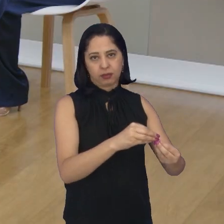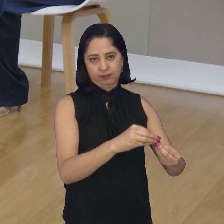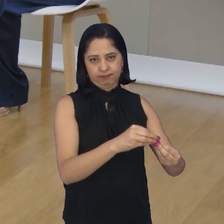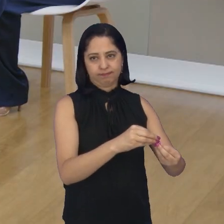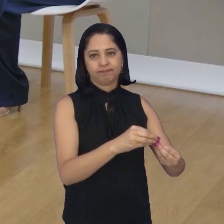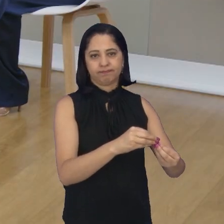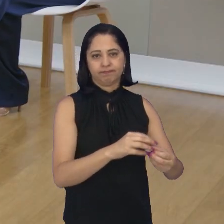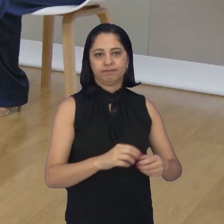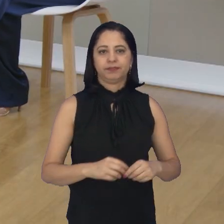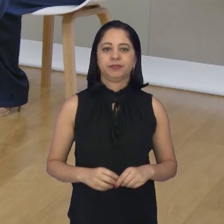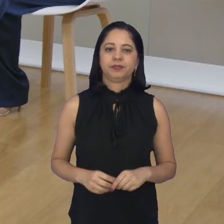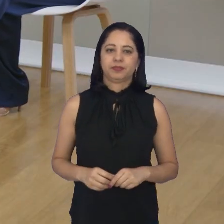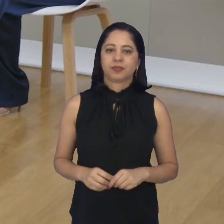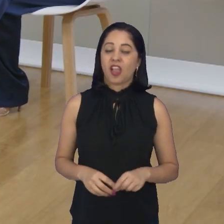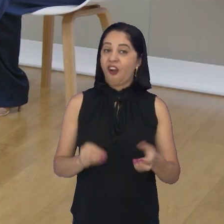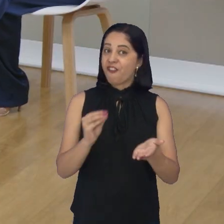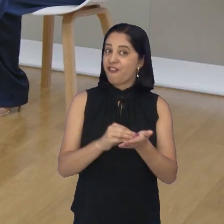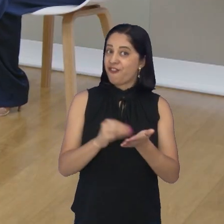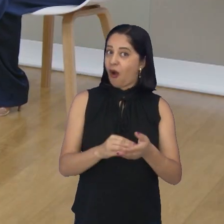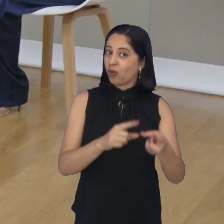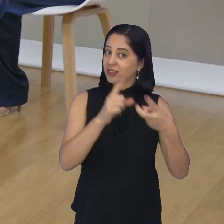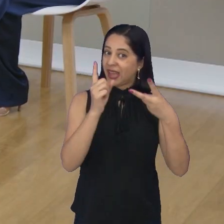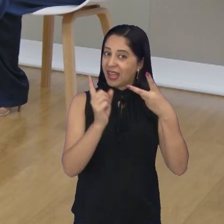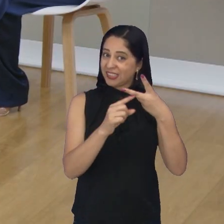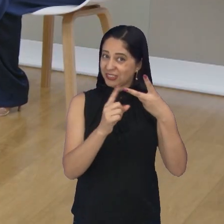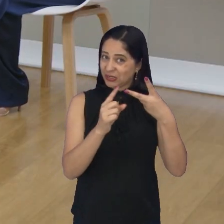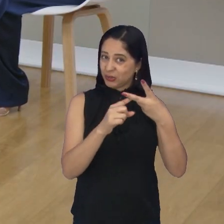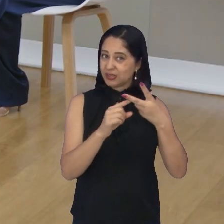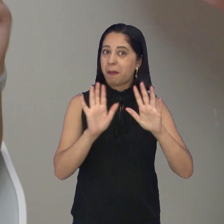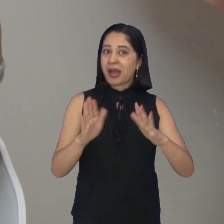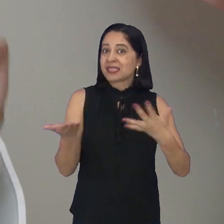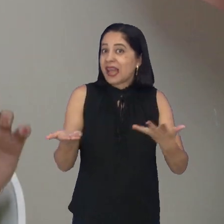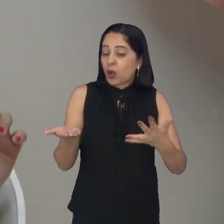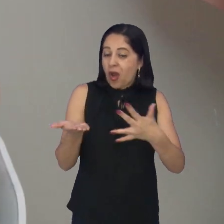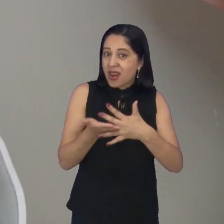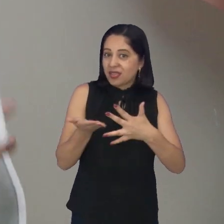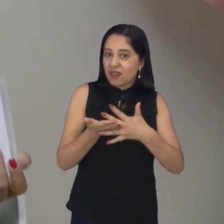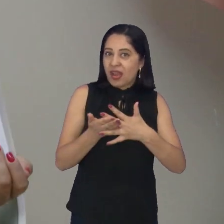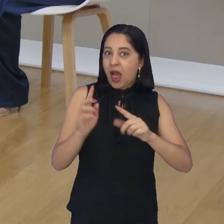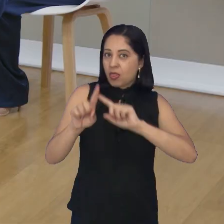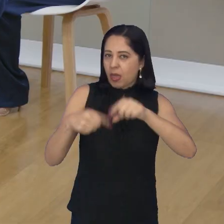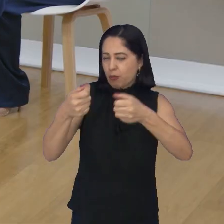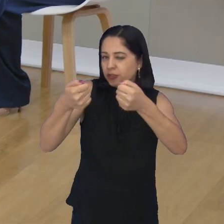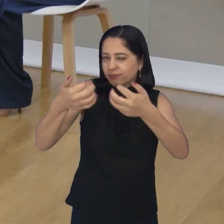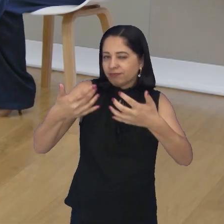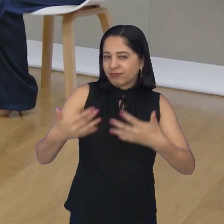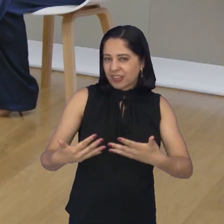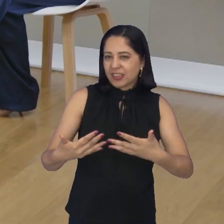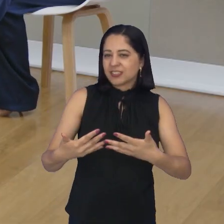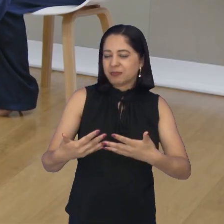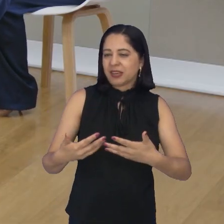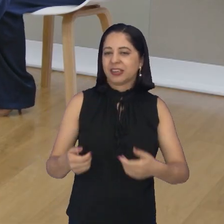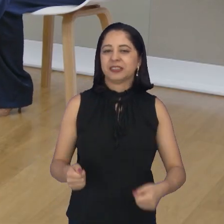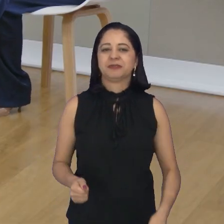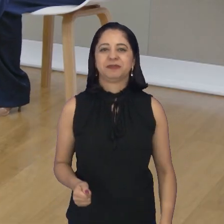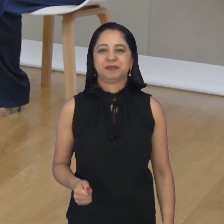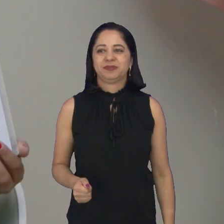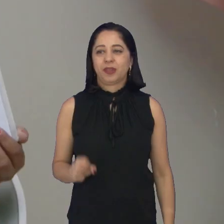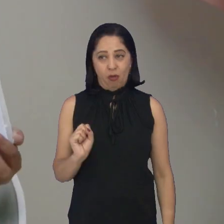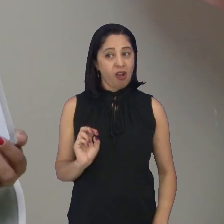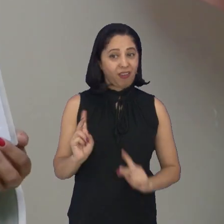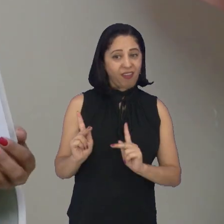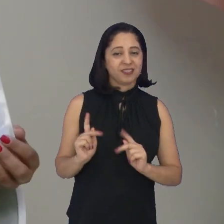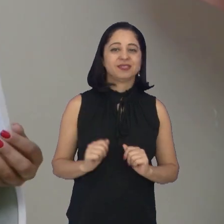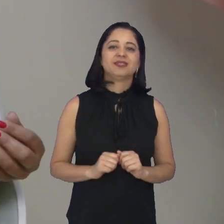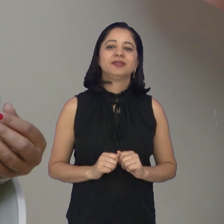Exatamente. Tá certo. Professora, ainda faltam 2, só que a gente precisa ir para o intervalo. E aí, na volta, a gente fala sobre esses outros 2 tópicos, tudo bem?